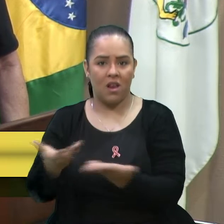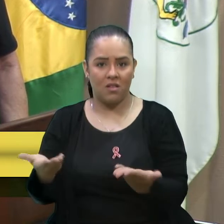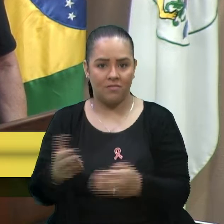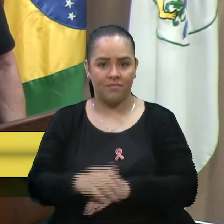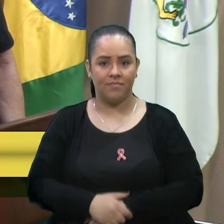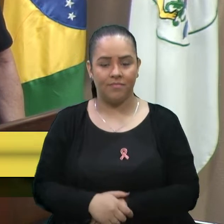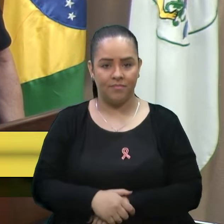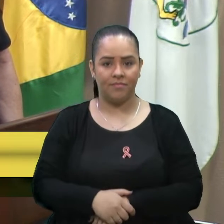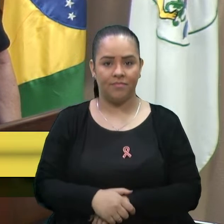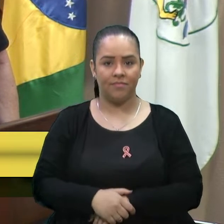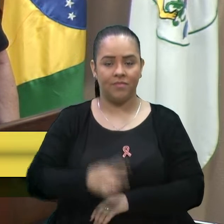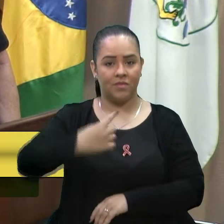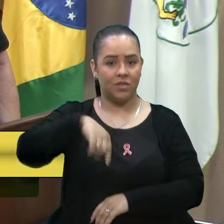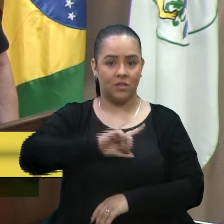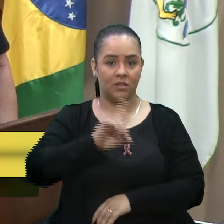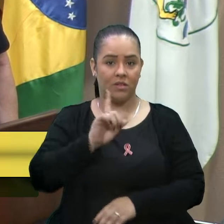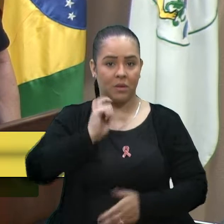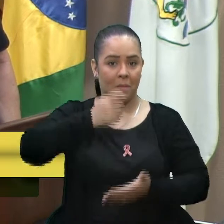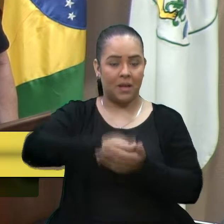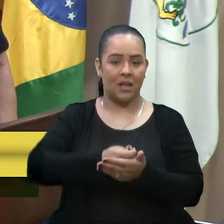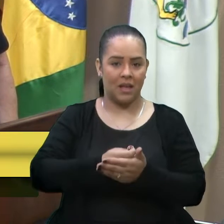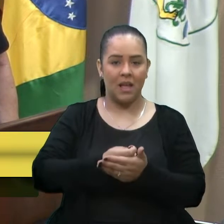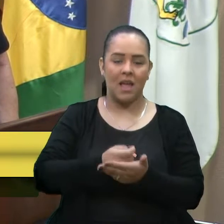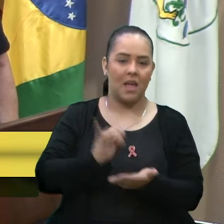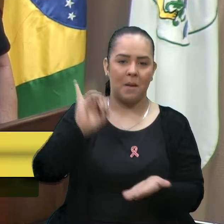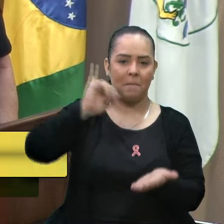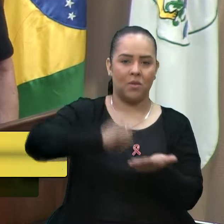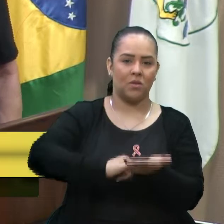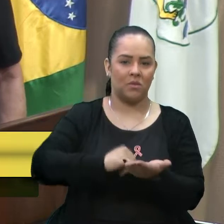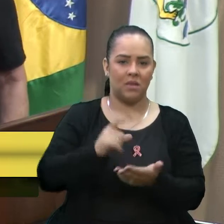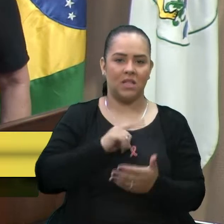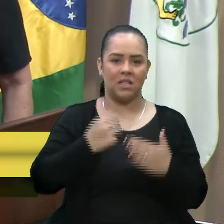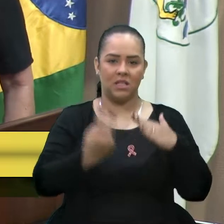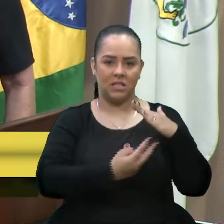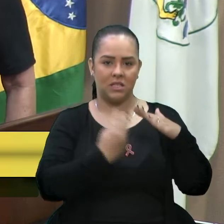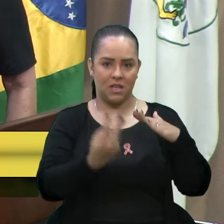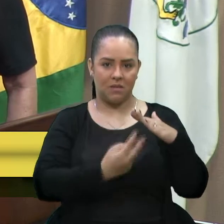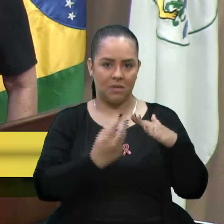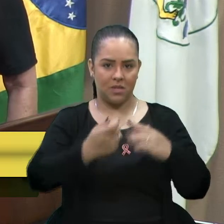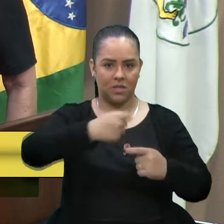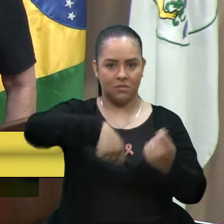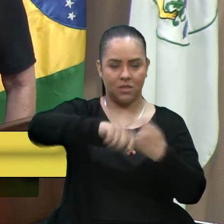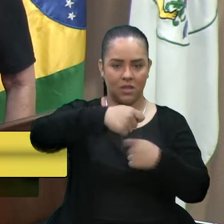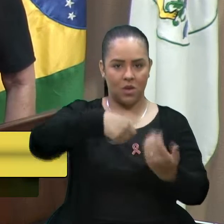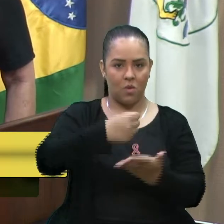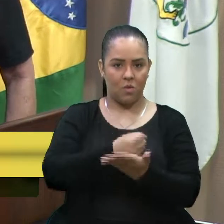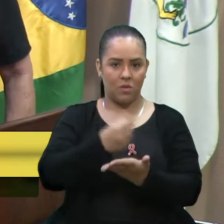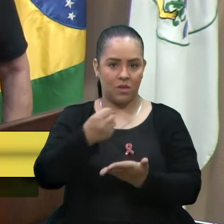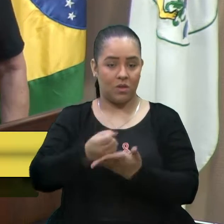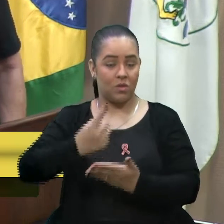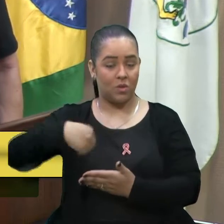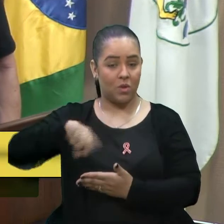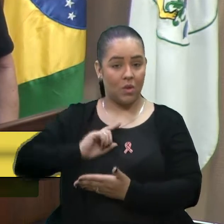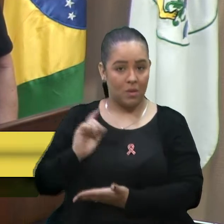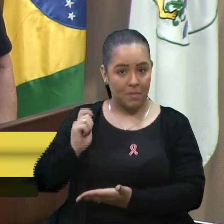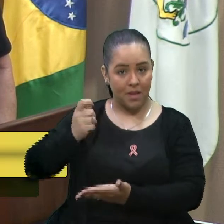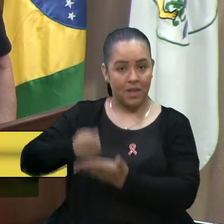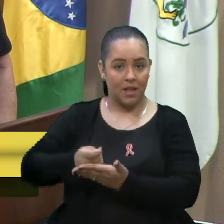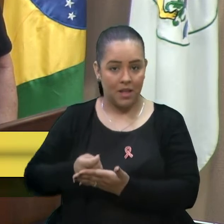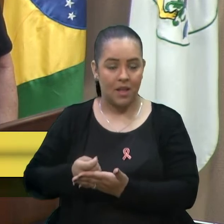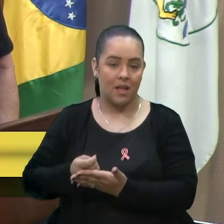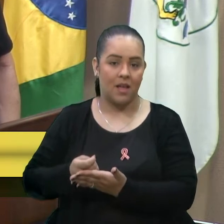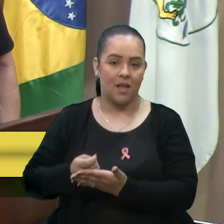E nós não pagamos impostos para terceirizar alguém para administrar contratos. Nós pagamos